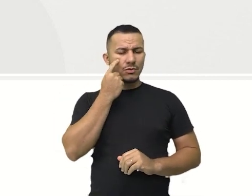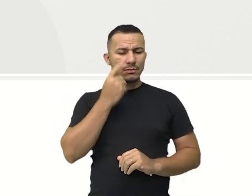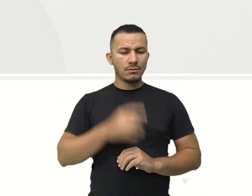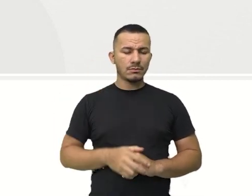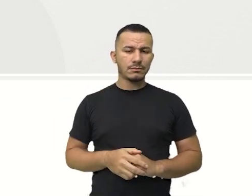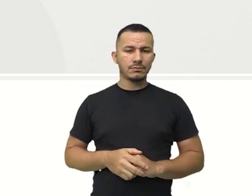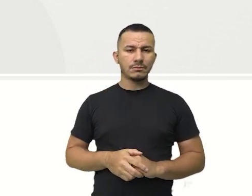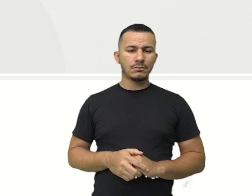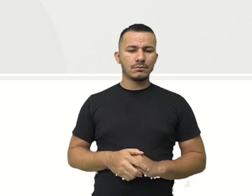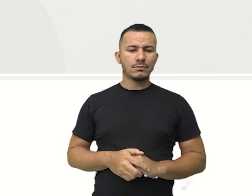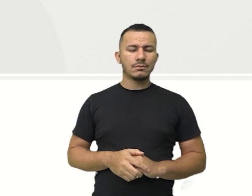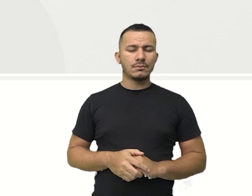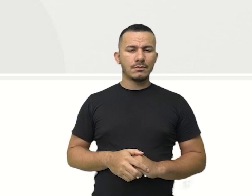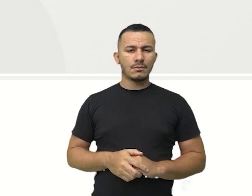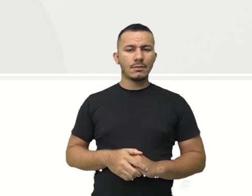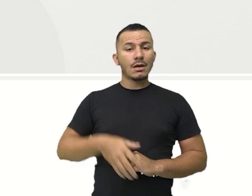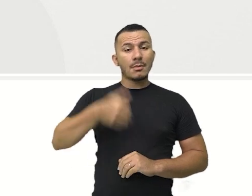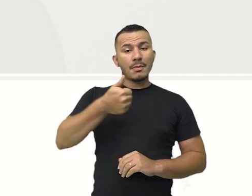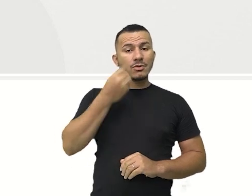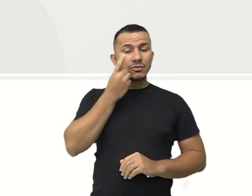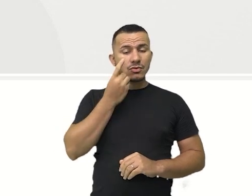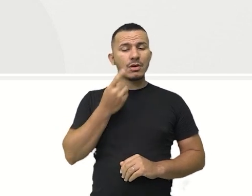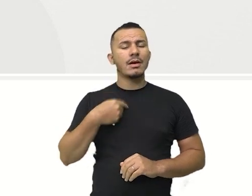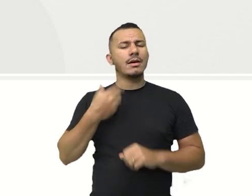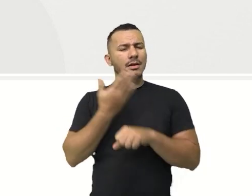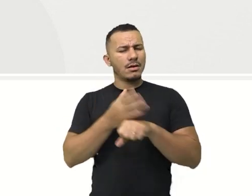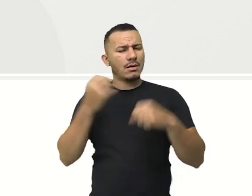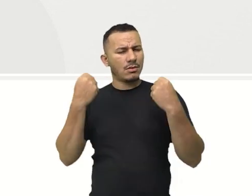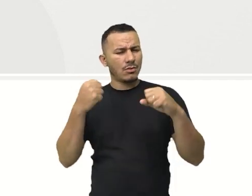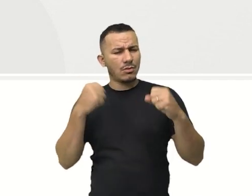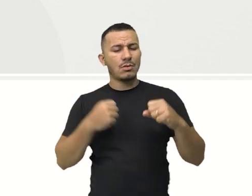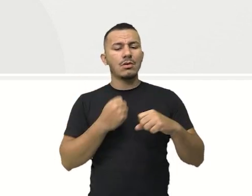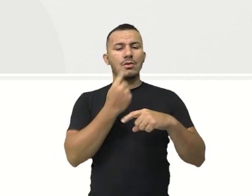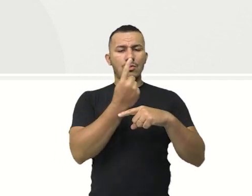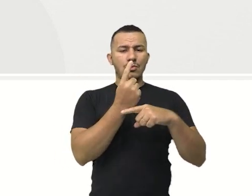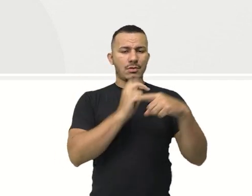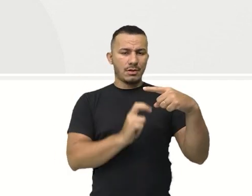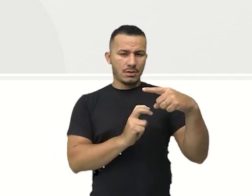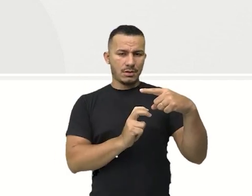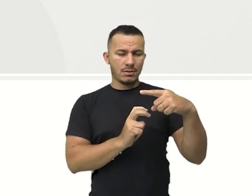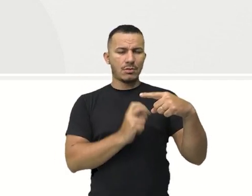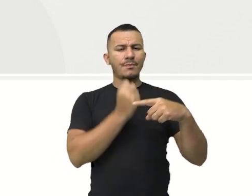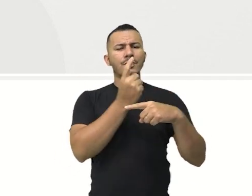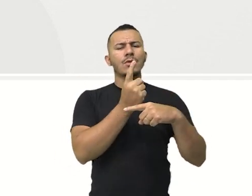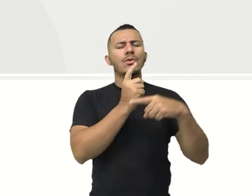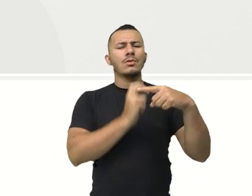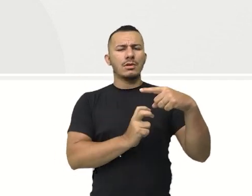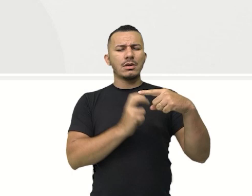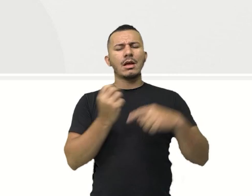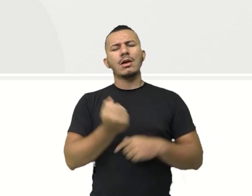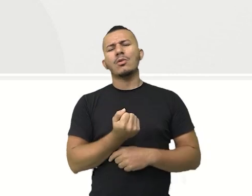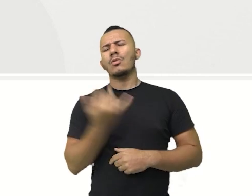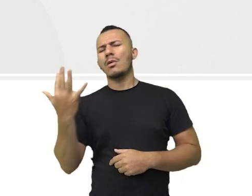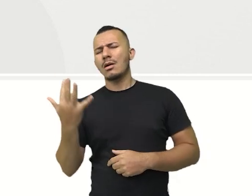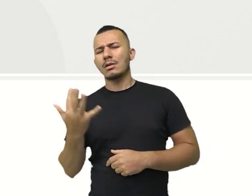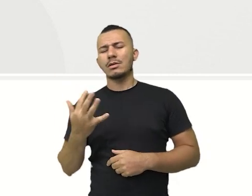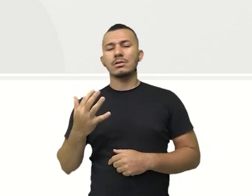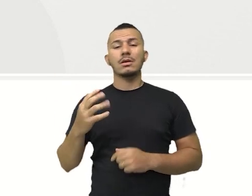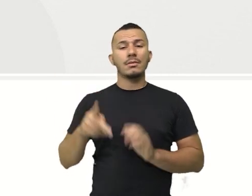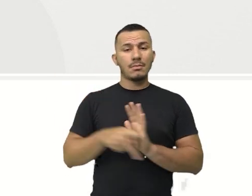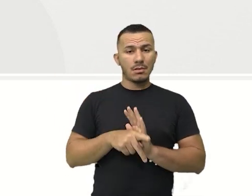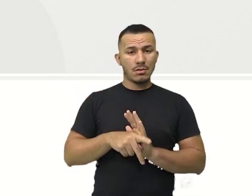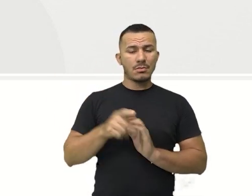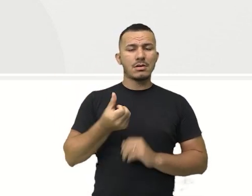Primeiro dia. Quanto ele fez no primeiro dia? Ele fez 1/5. Mas 1/5 de quantas repetições? 1/5